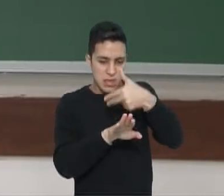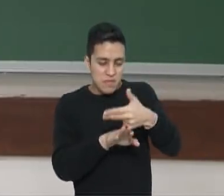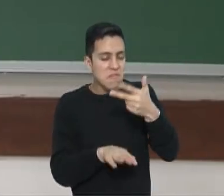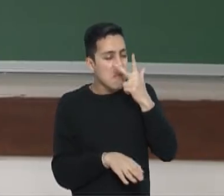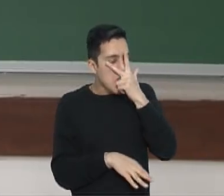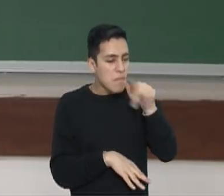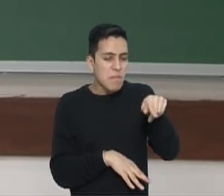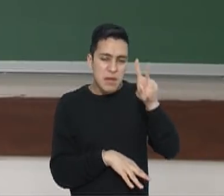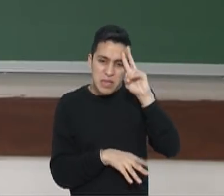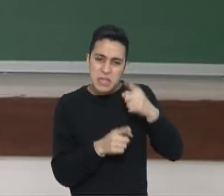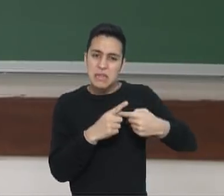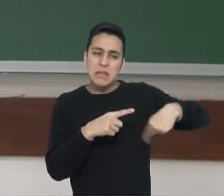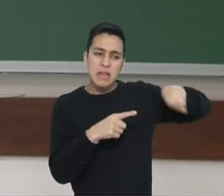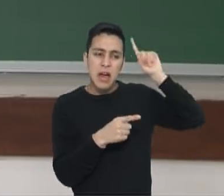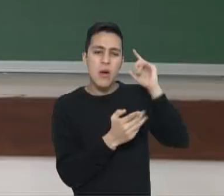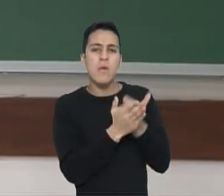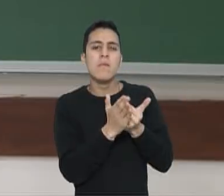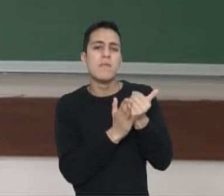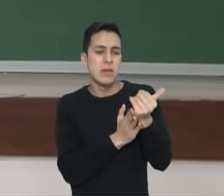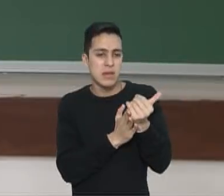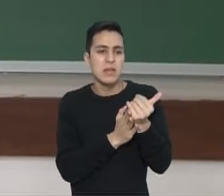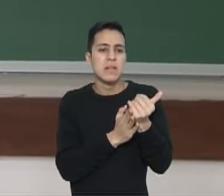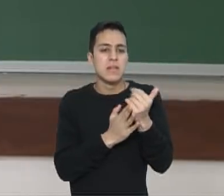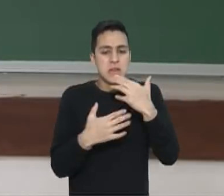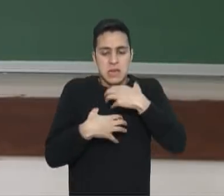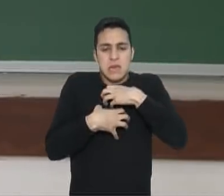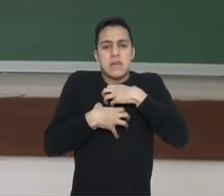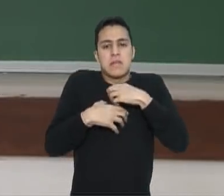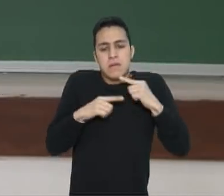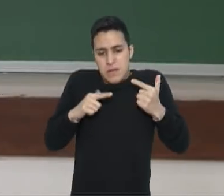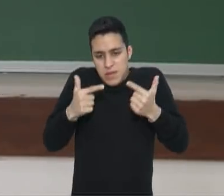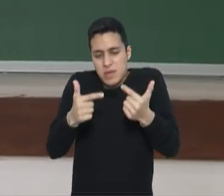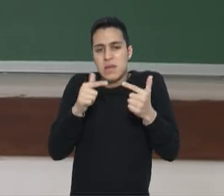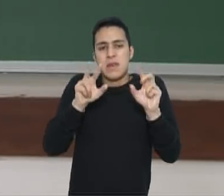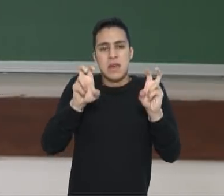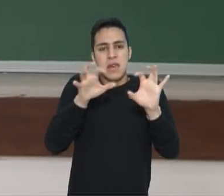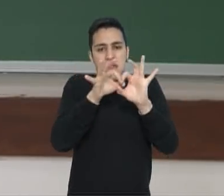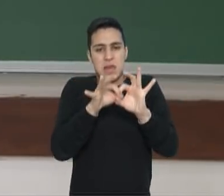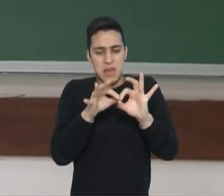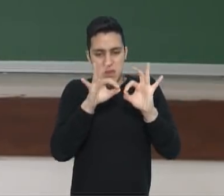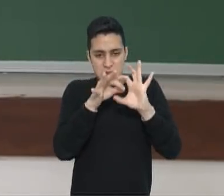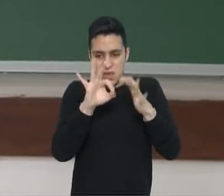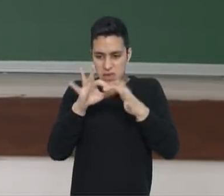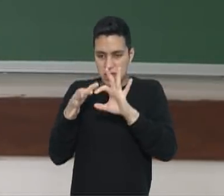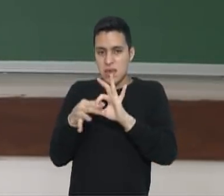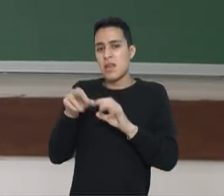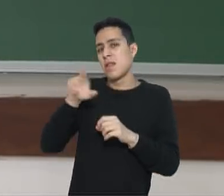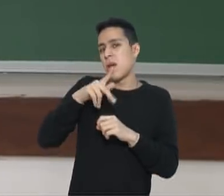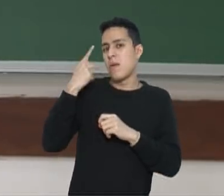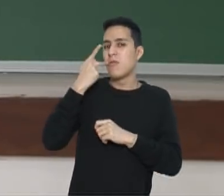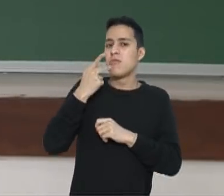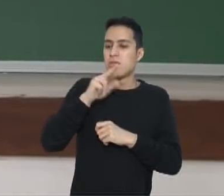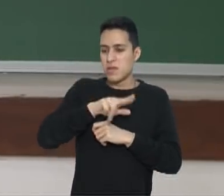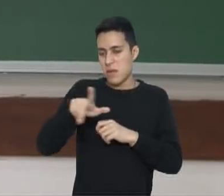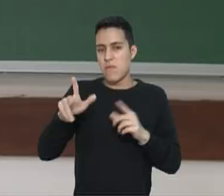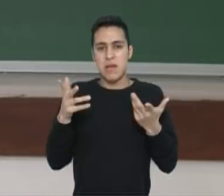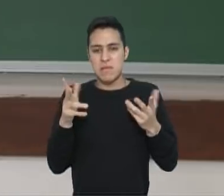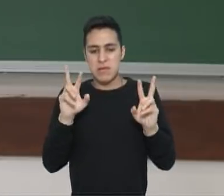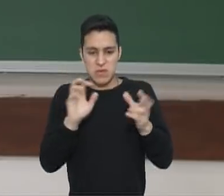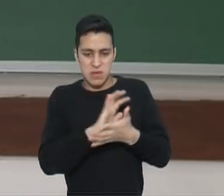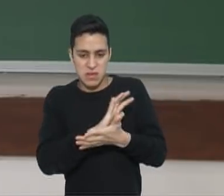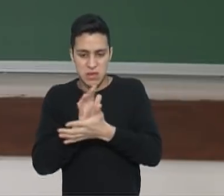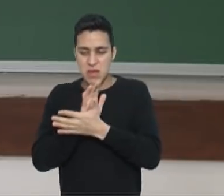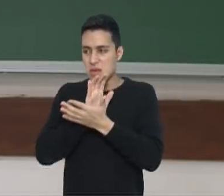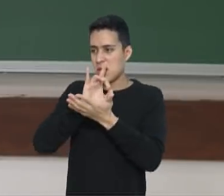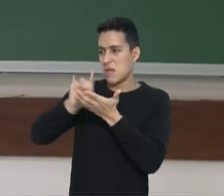recordar o início do espírito combativo das Olimpíadas. Não politicamente, né? Não em termos de destruição de